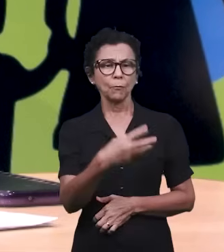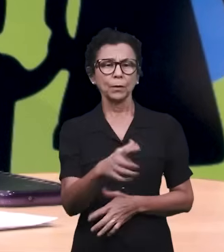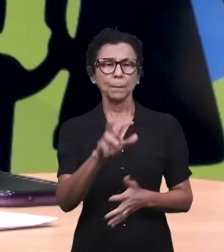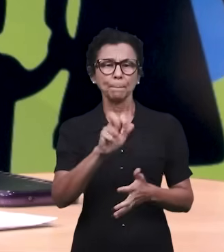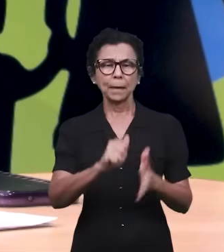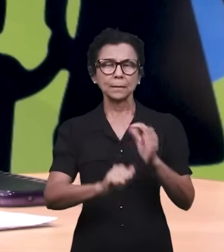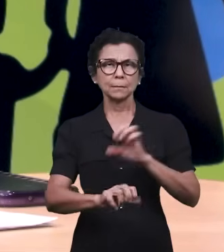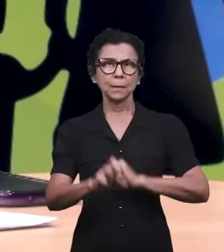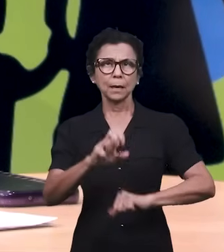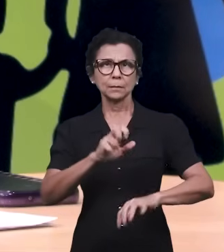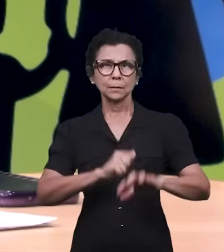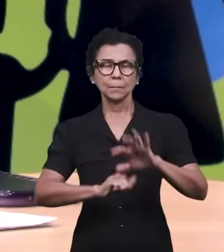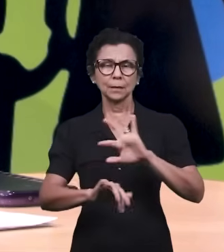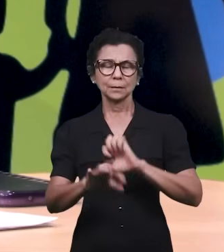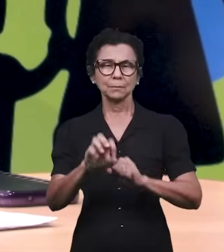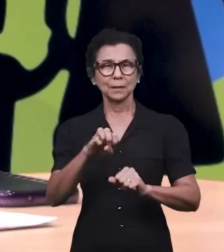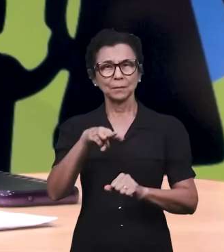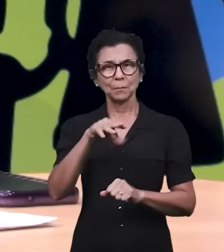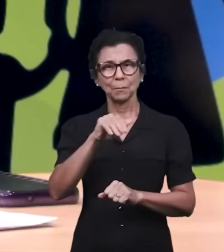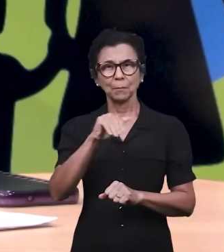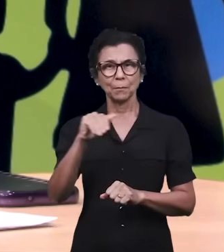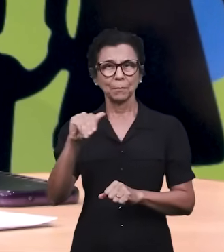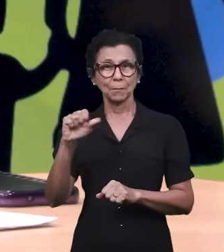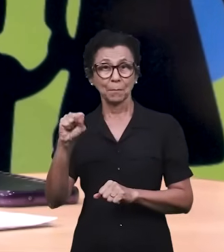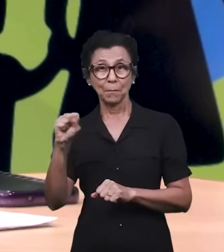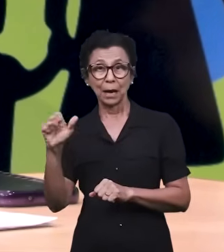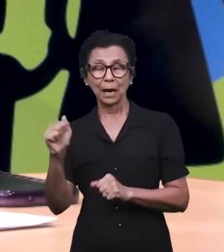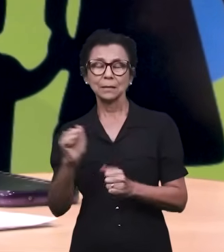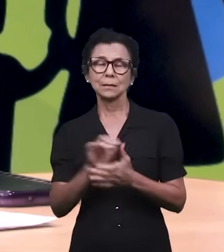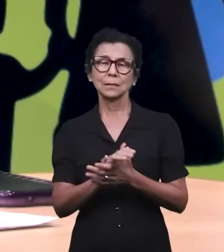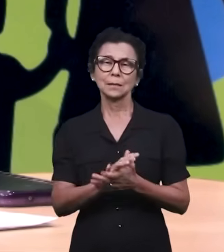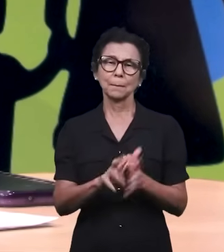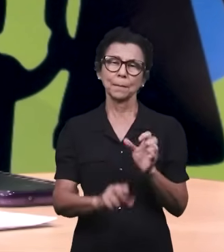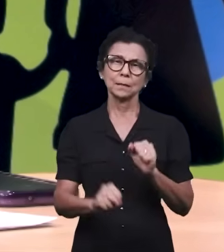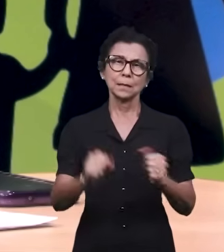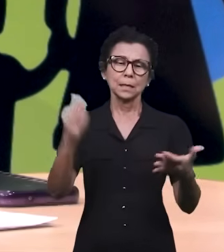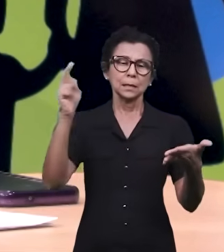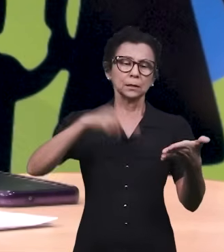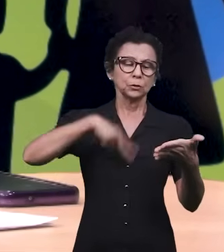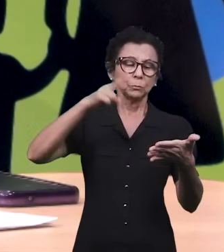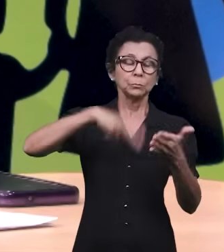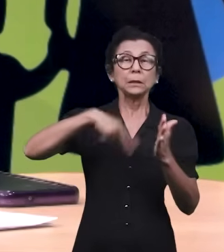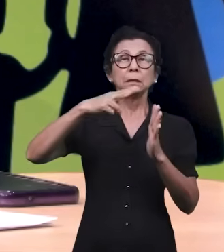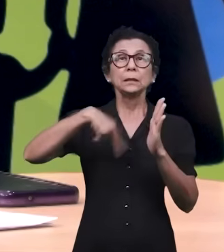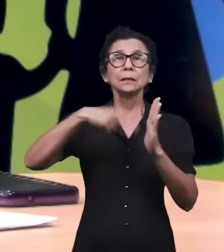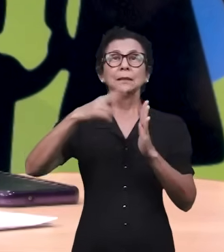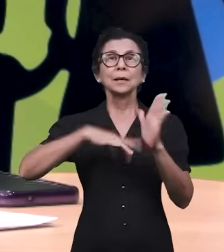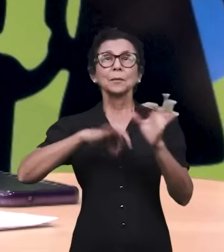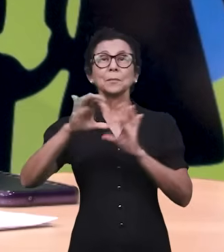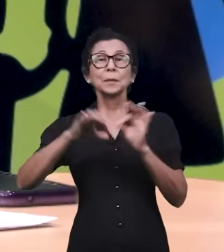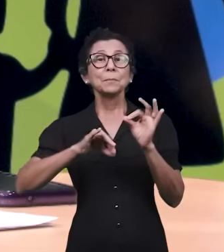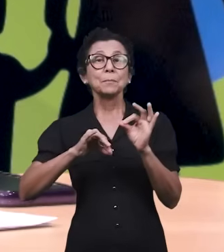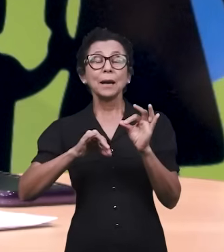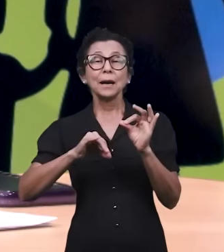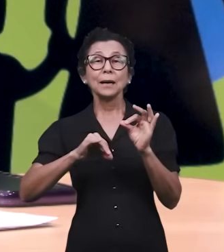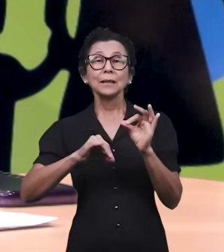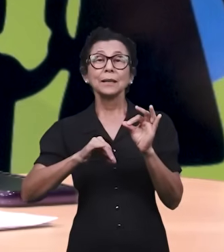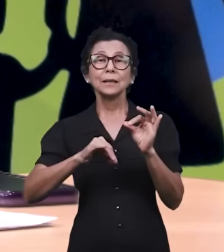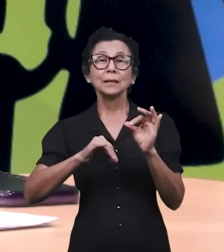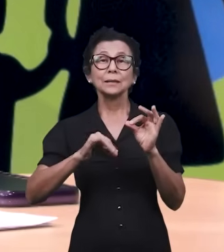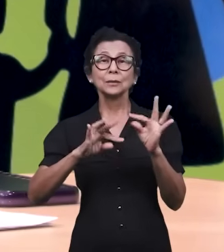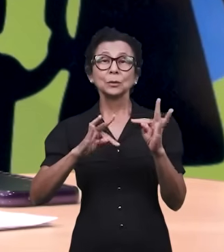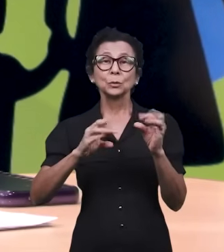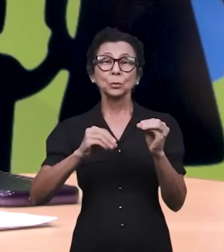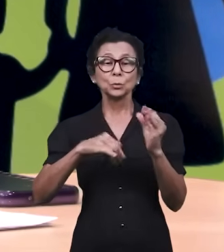mãos mexendo, não tem? Vai pintar tela, faz tinta. Isso tudo tem na cozinha, né?